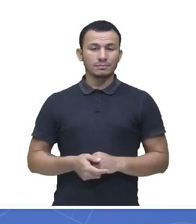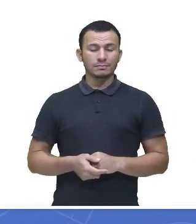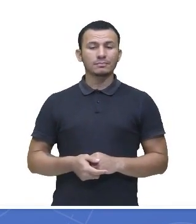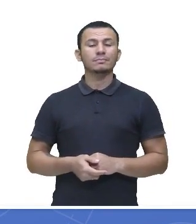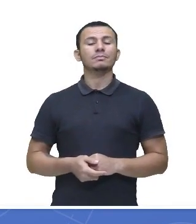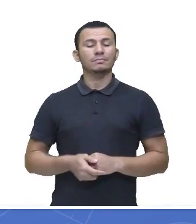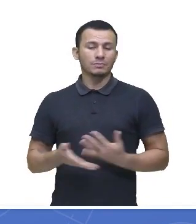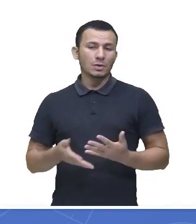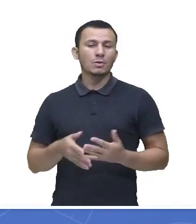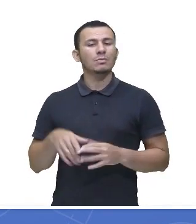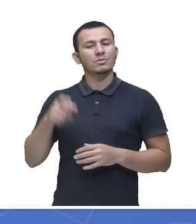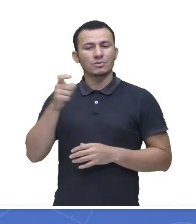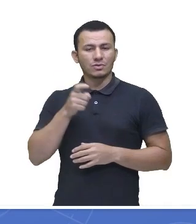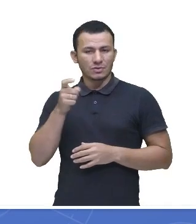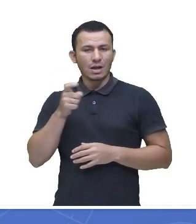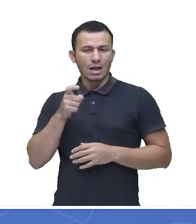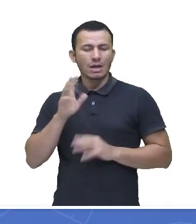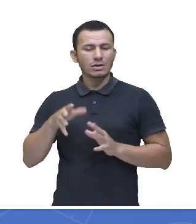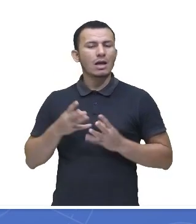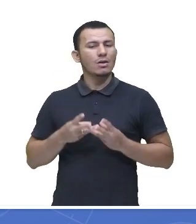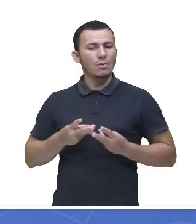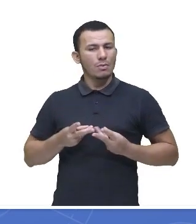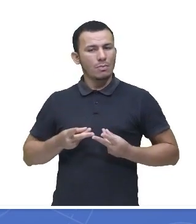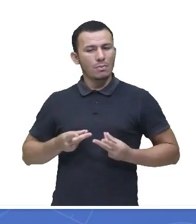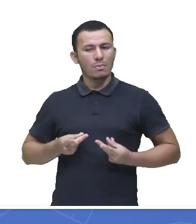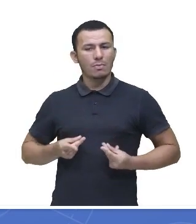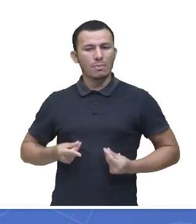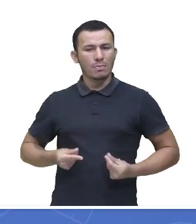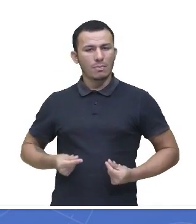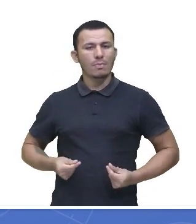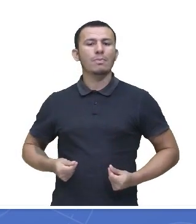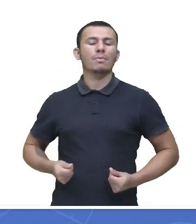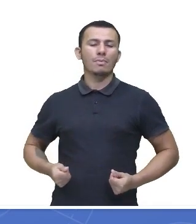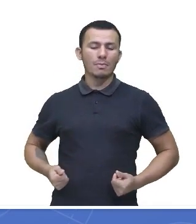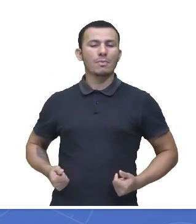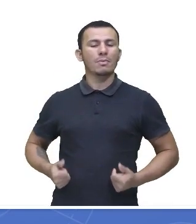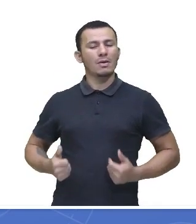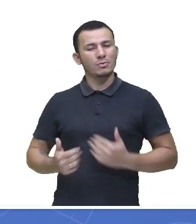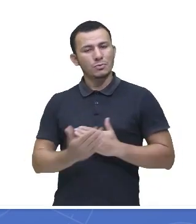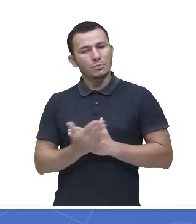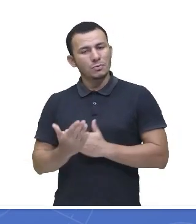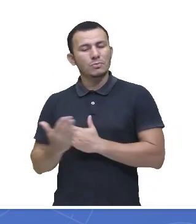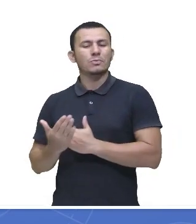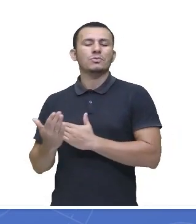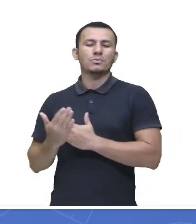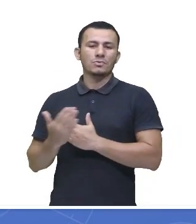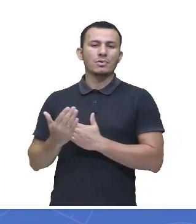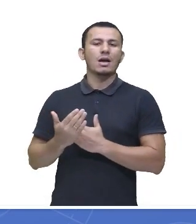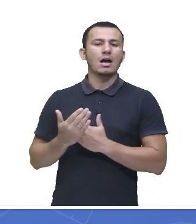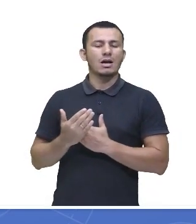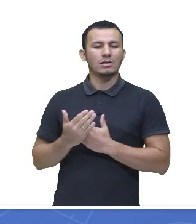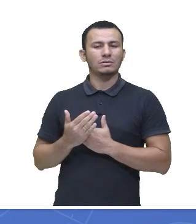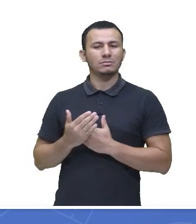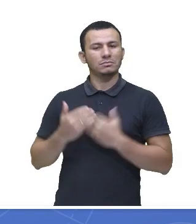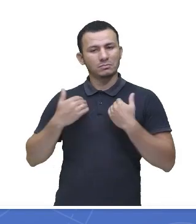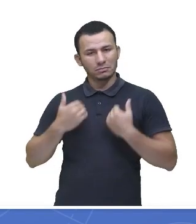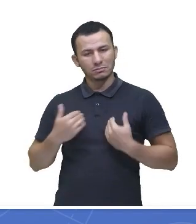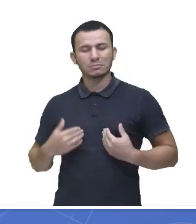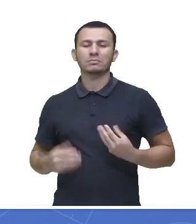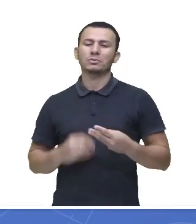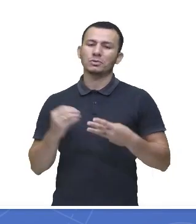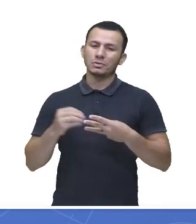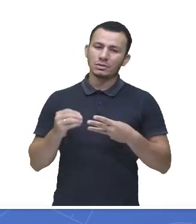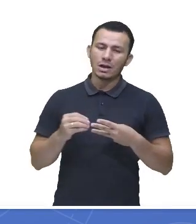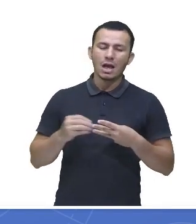meu x-salada, o meu 3x13, se transformando daí em nutrientes que vão me ajudar na composição das minhas células,